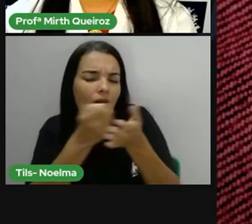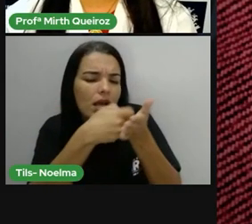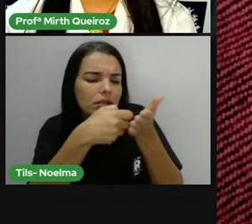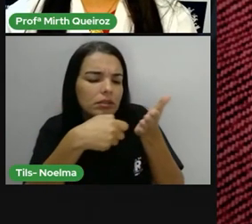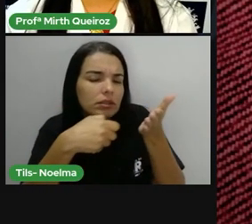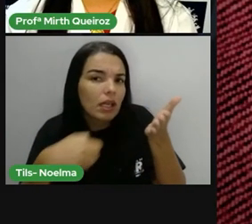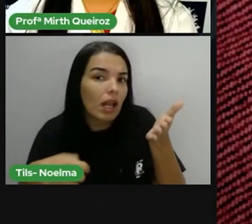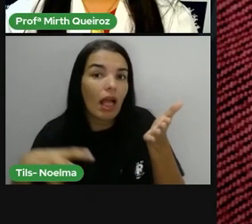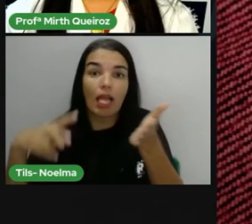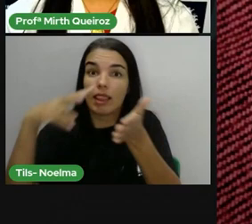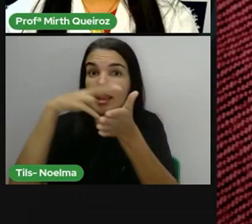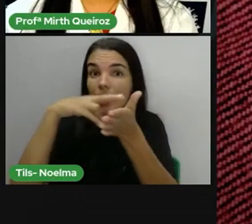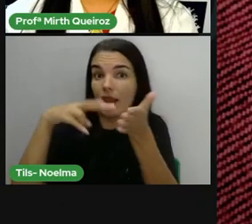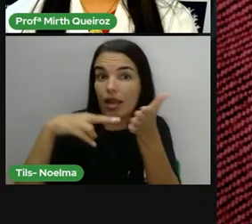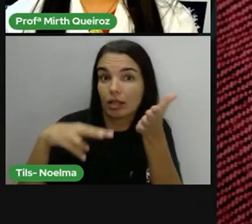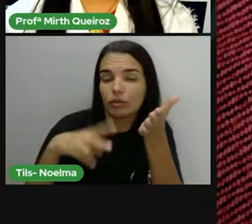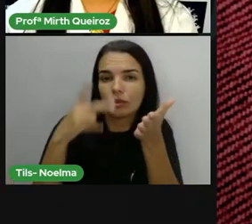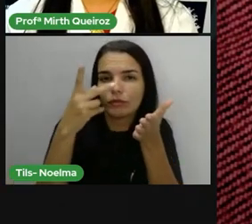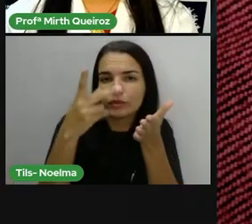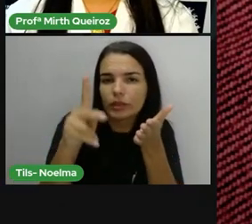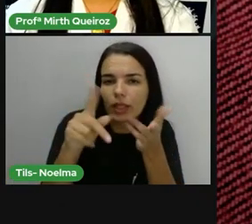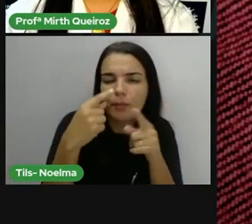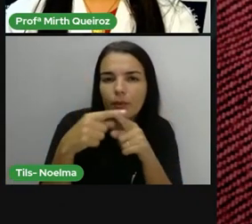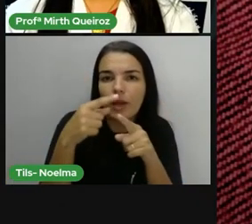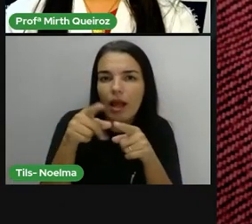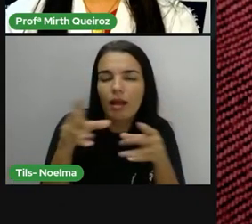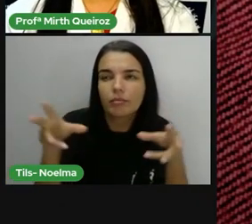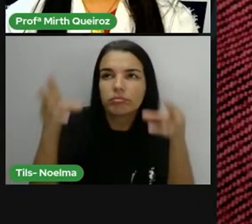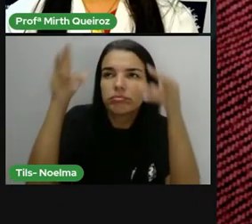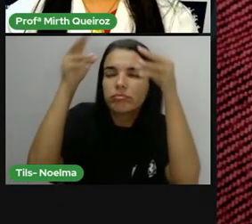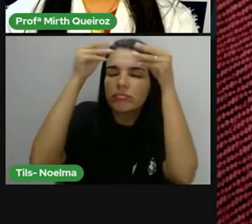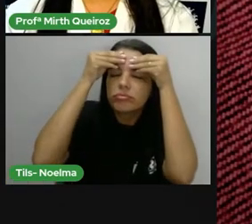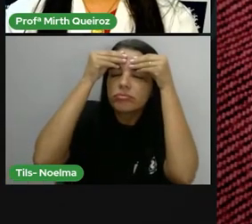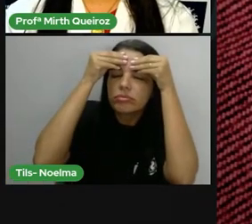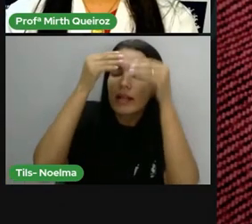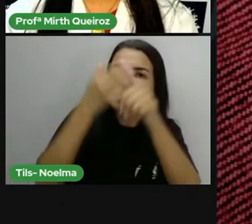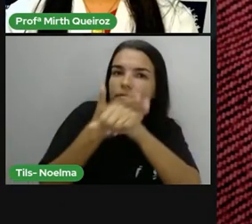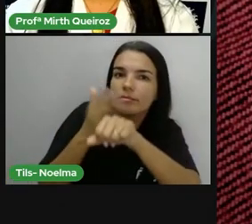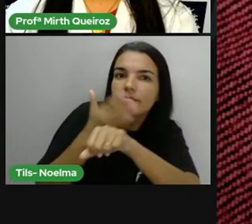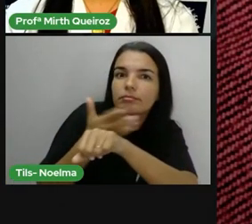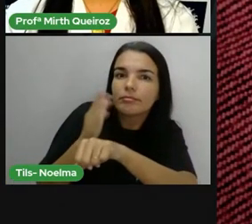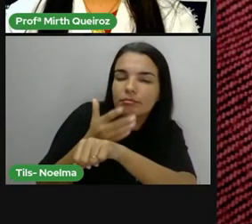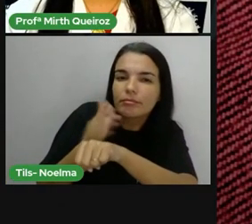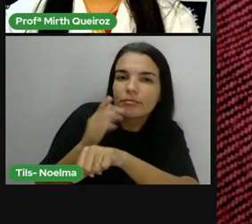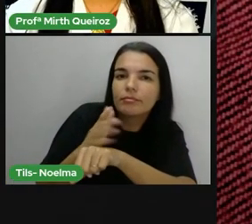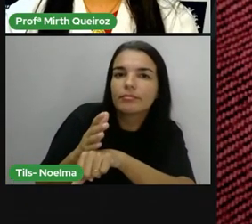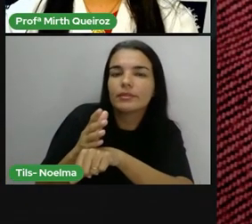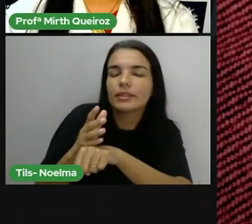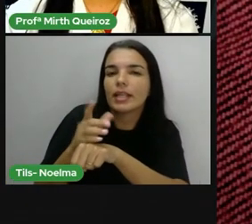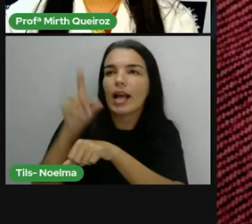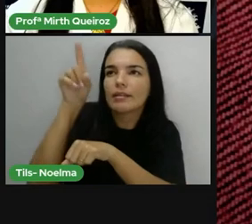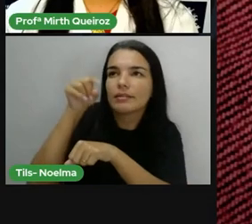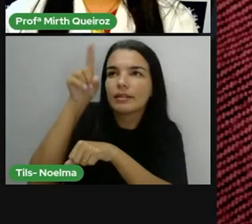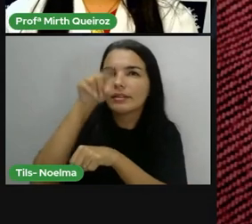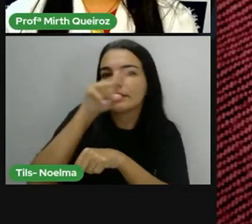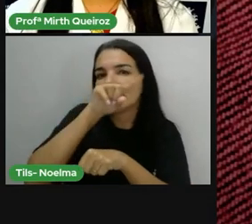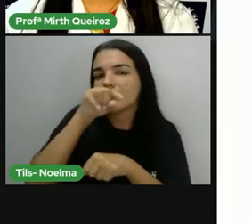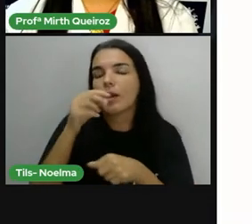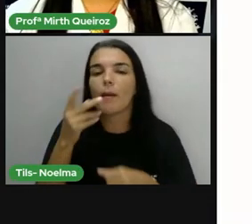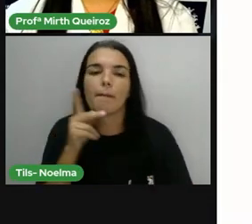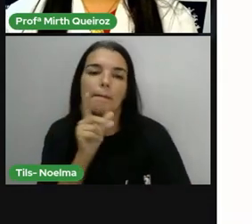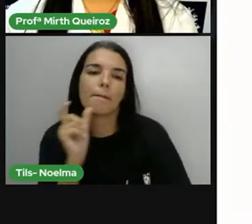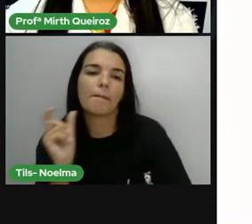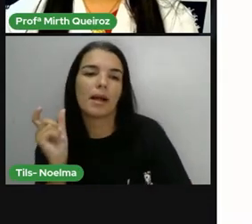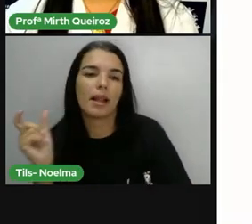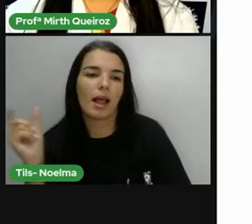vocês, a leitura de vocês, para que assim vocês possam estar exercitando aí também a acentuação de palavras? E